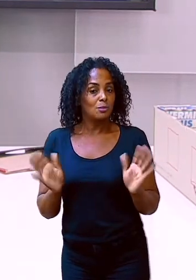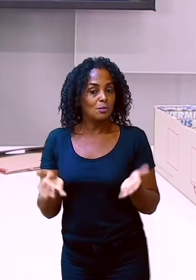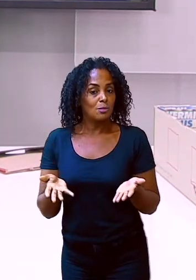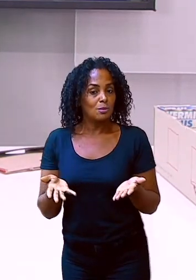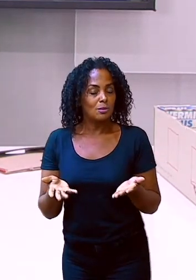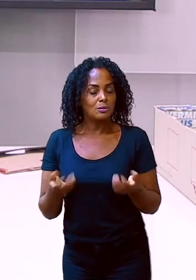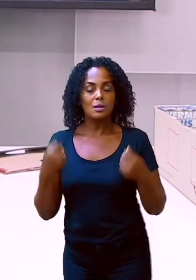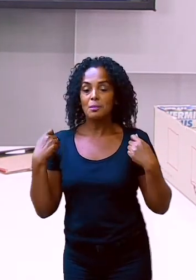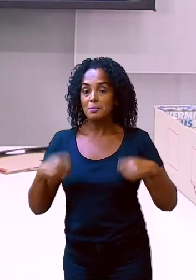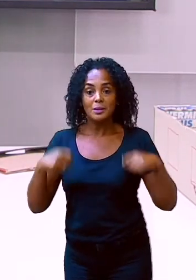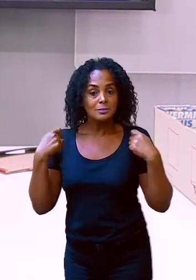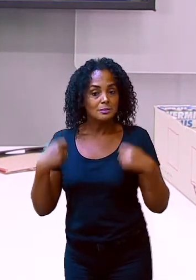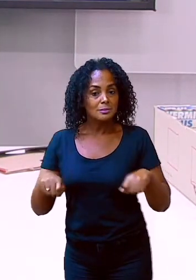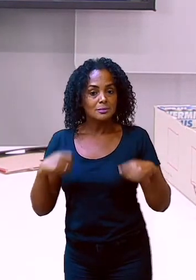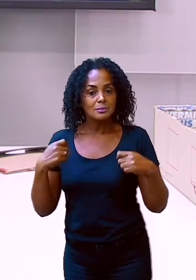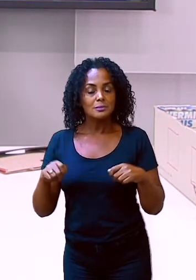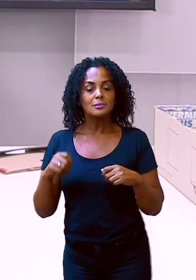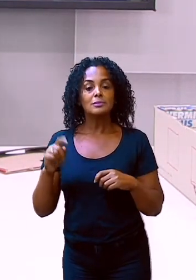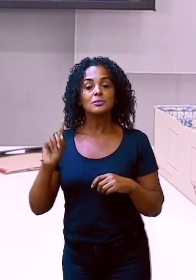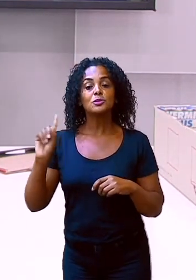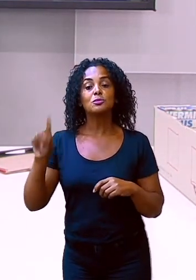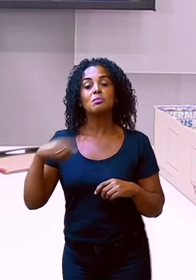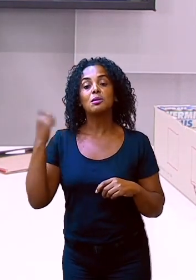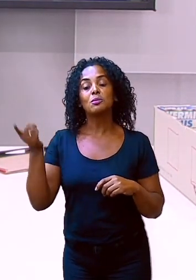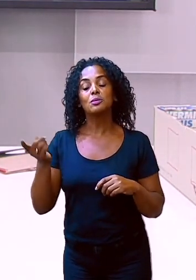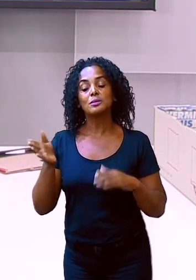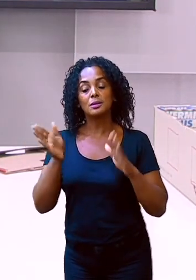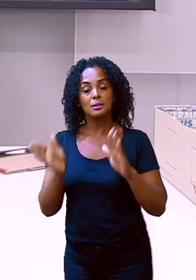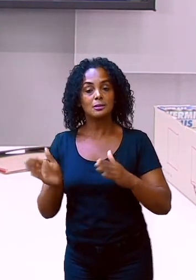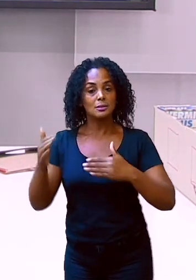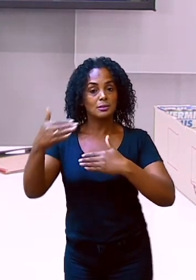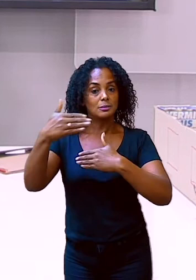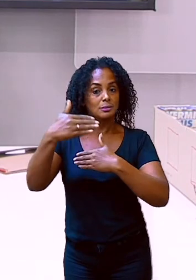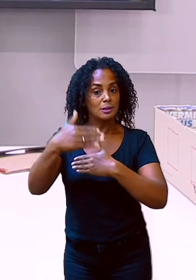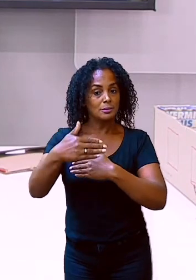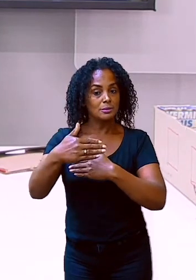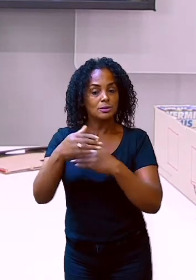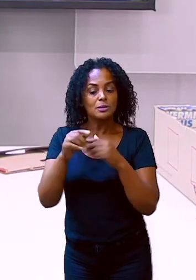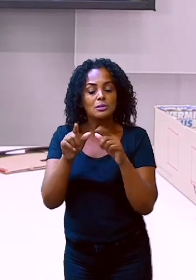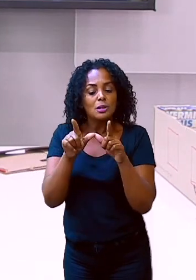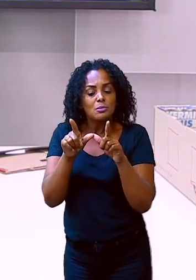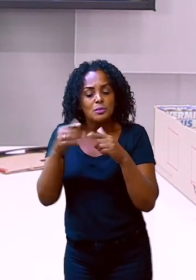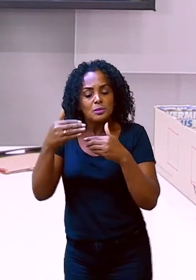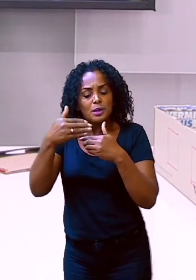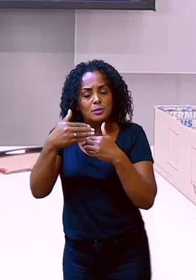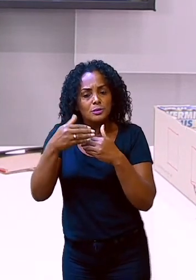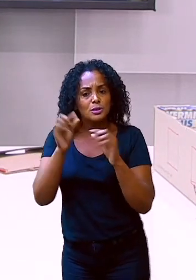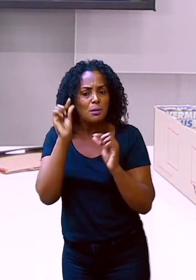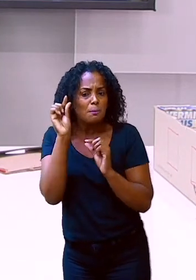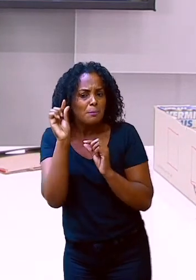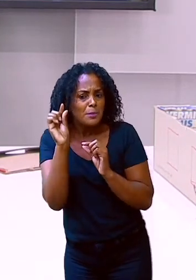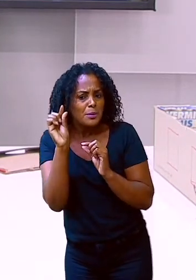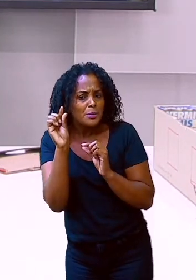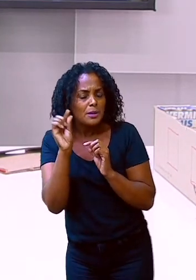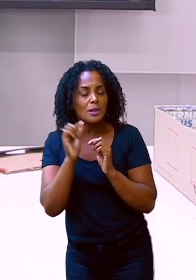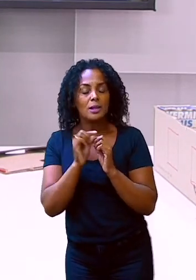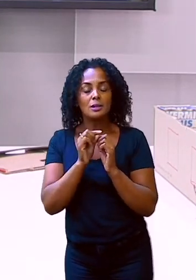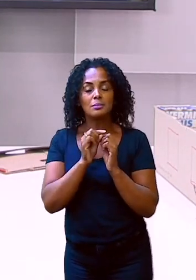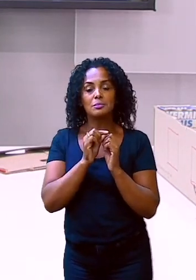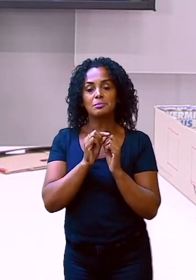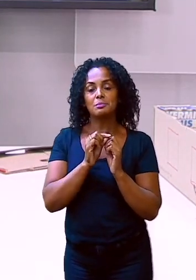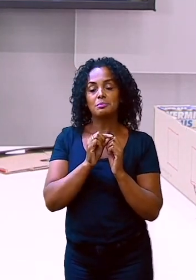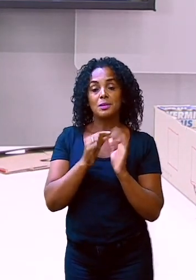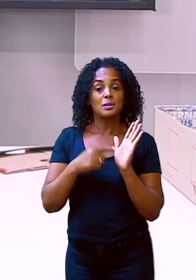Agora nós precisamos de uma outra caixinha para representar a mesa do professor ou da professora.